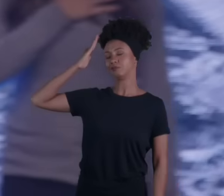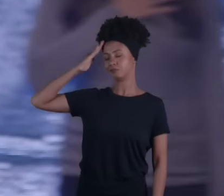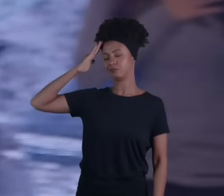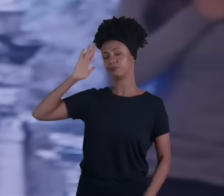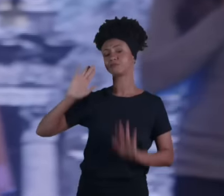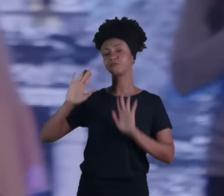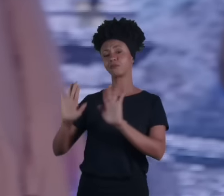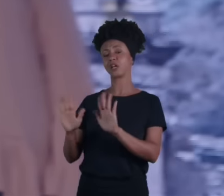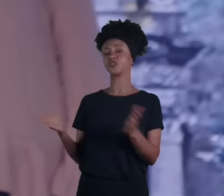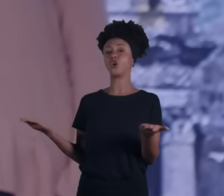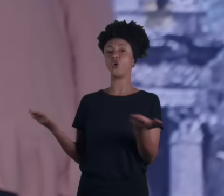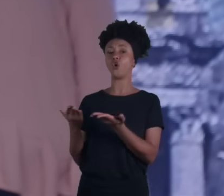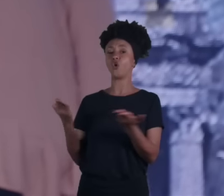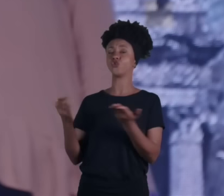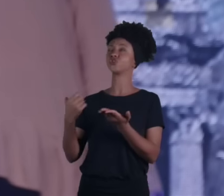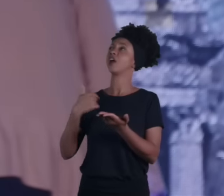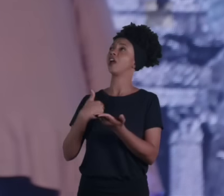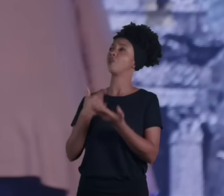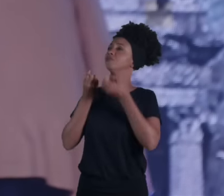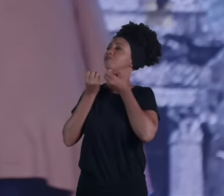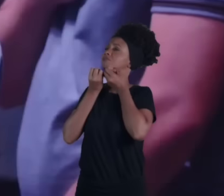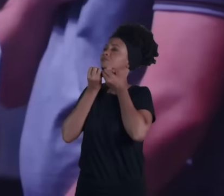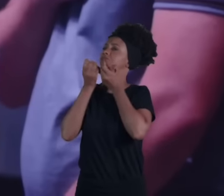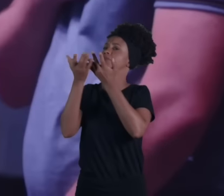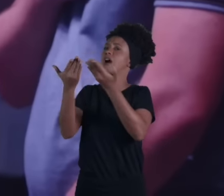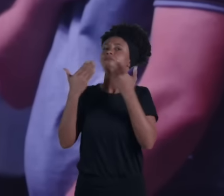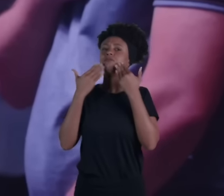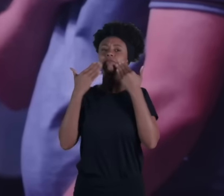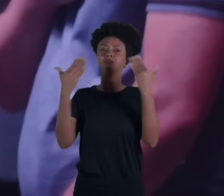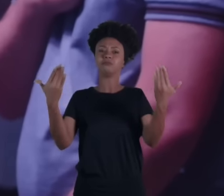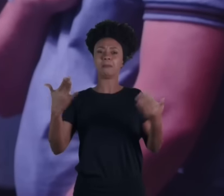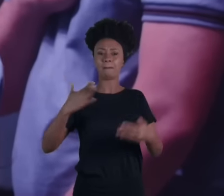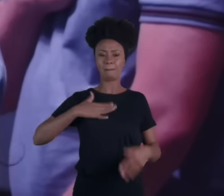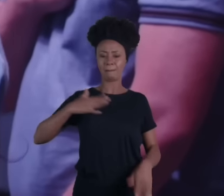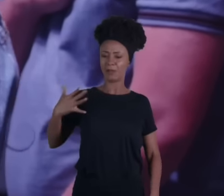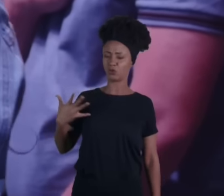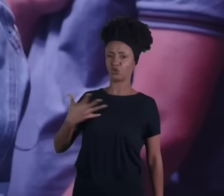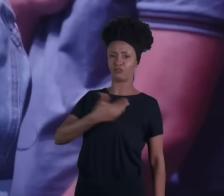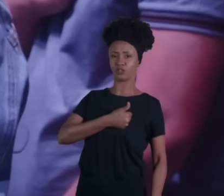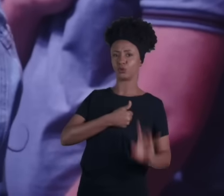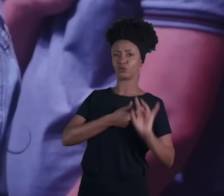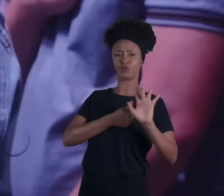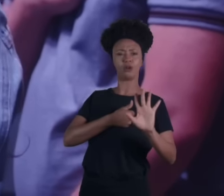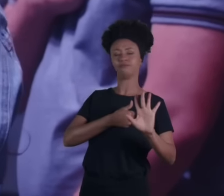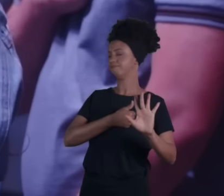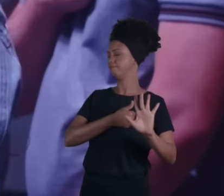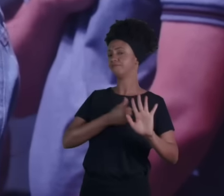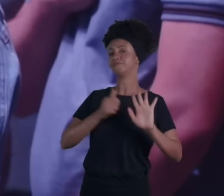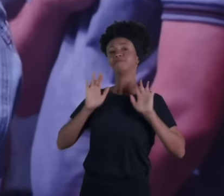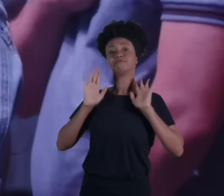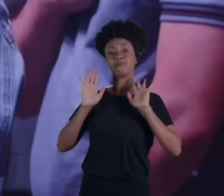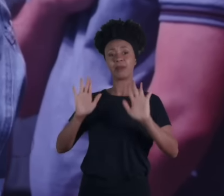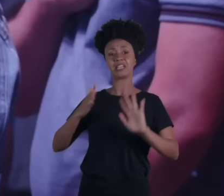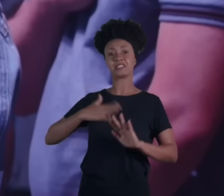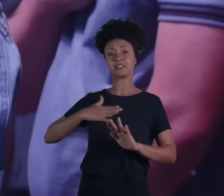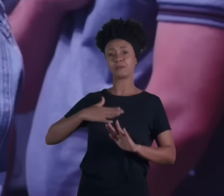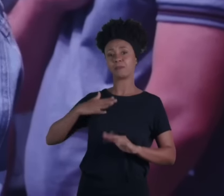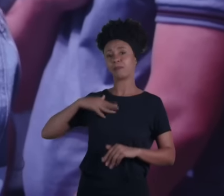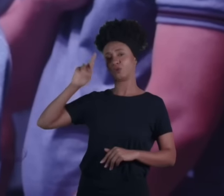mas hoje eu quero te confessar, não só como meu Salvador, mas como Senhor da minha